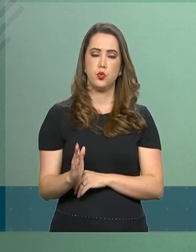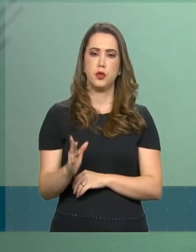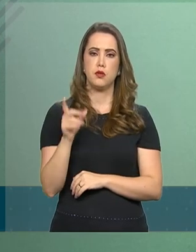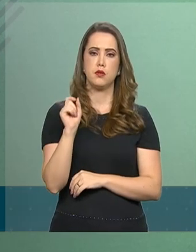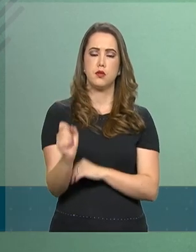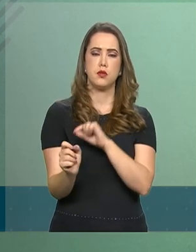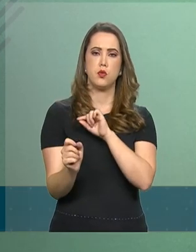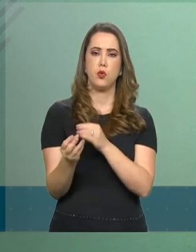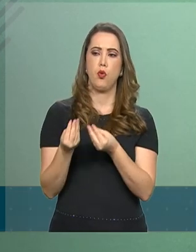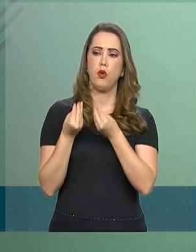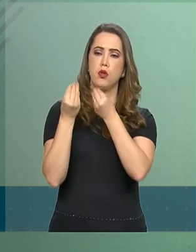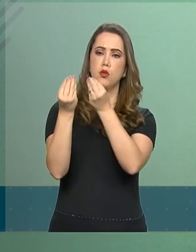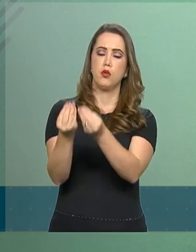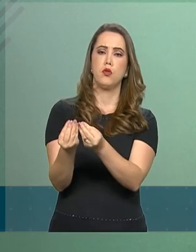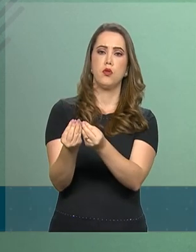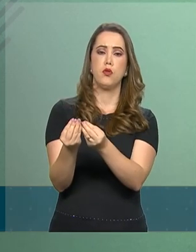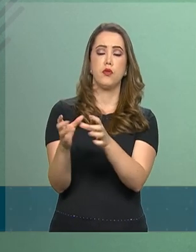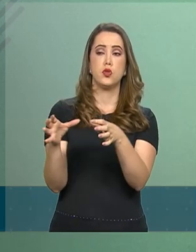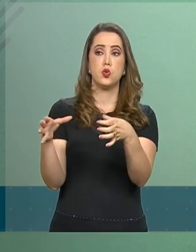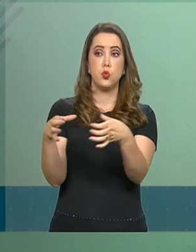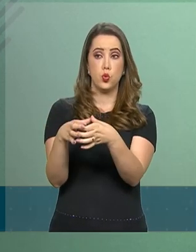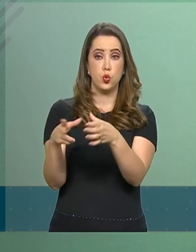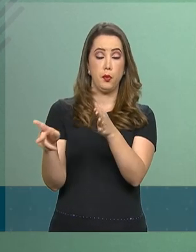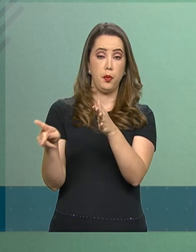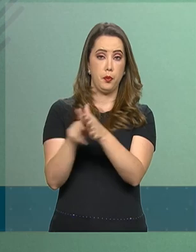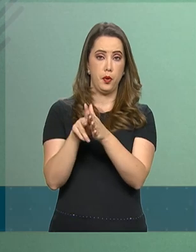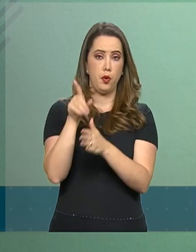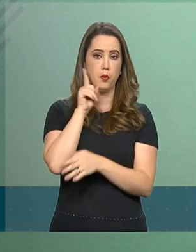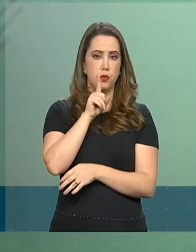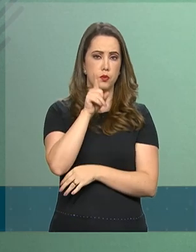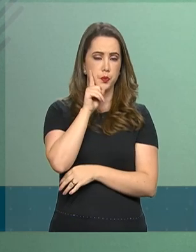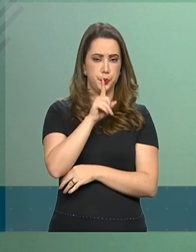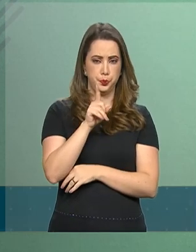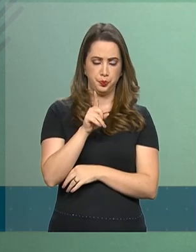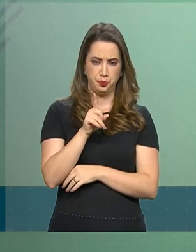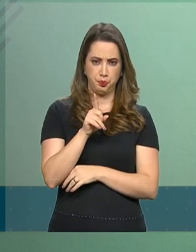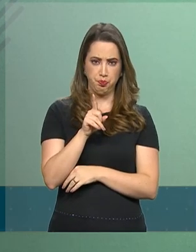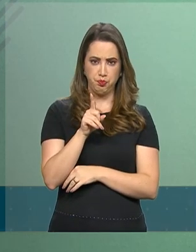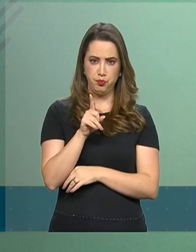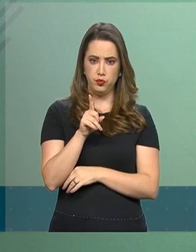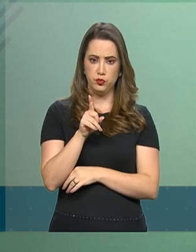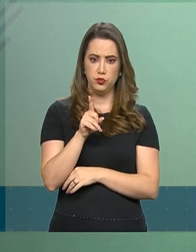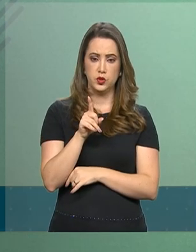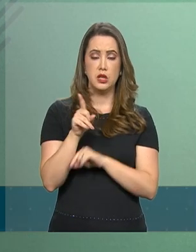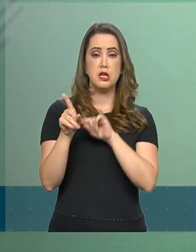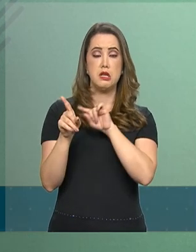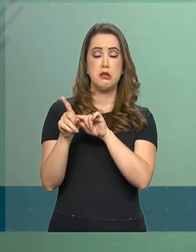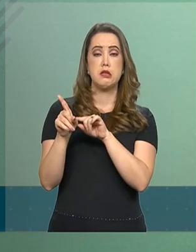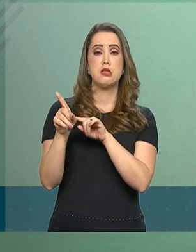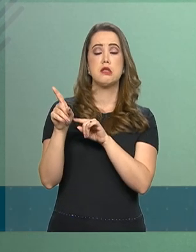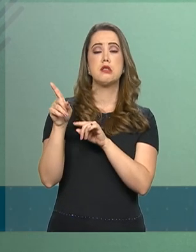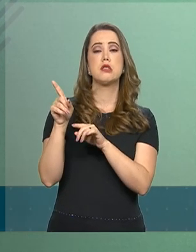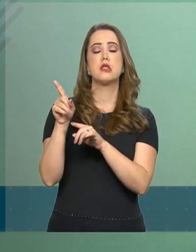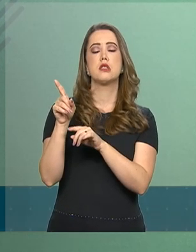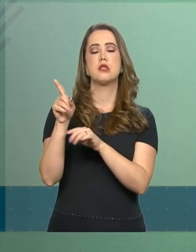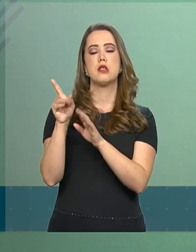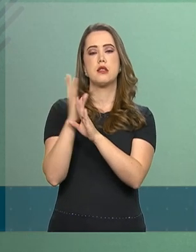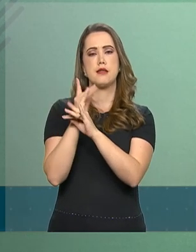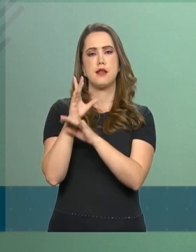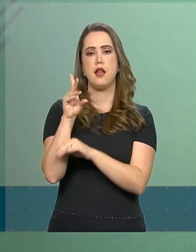oferecido pelo ou desafiar cansou de do de dallas fort worth e cerimônia de